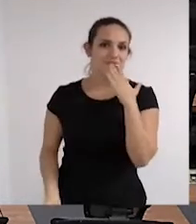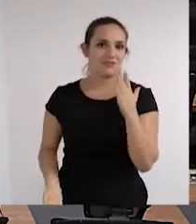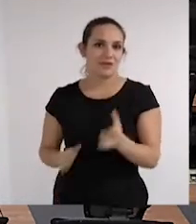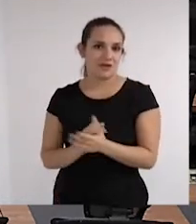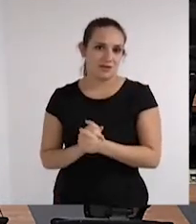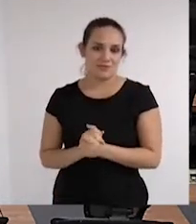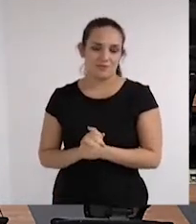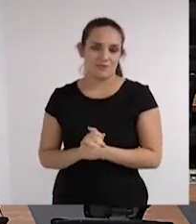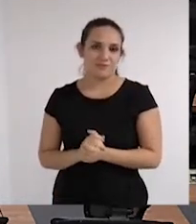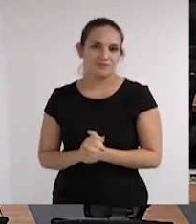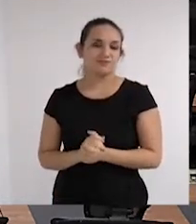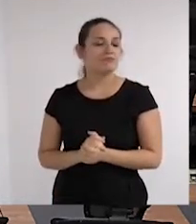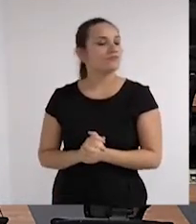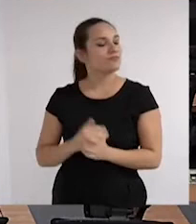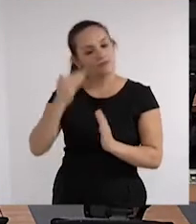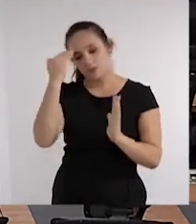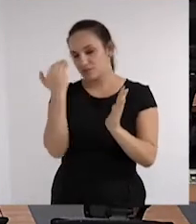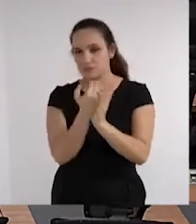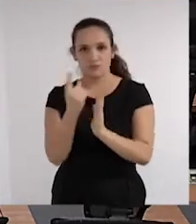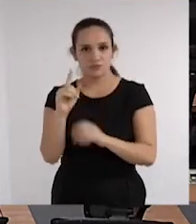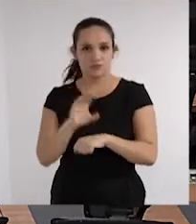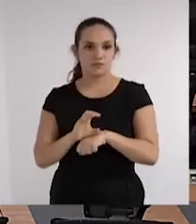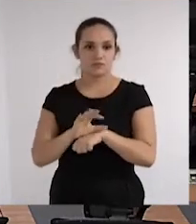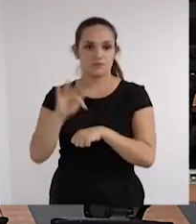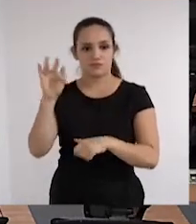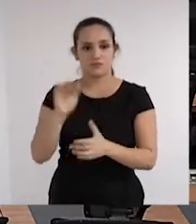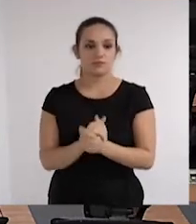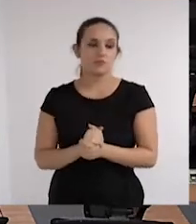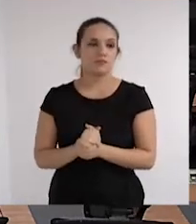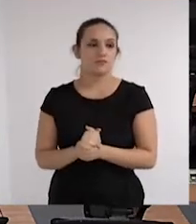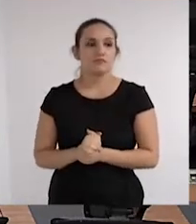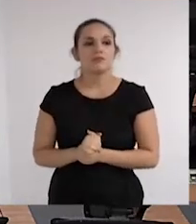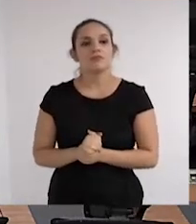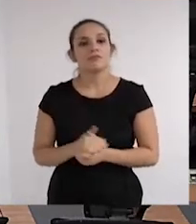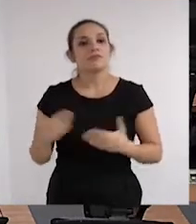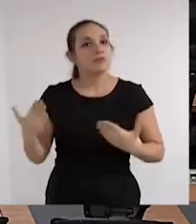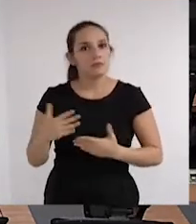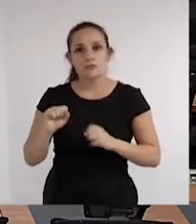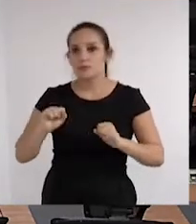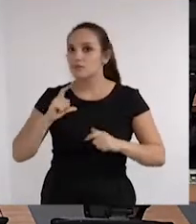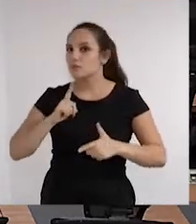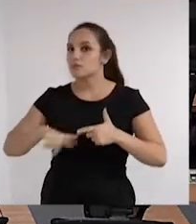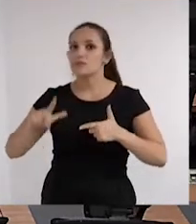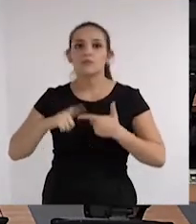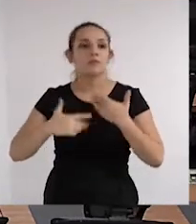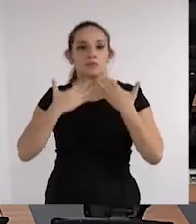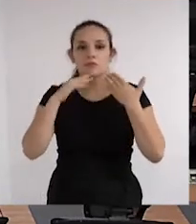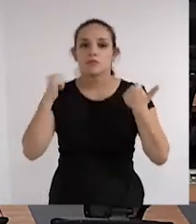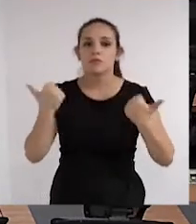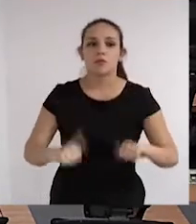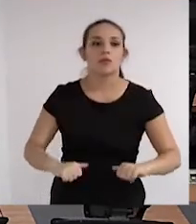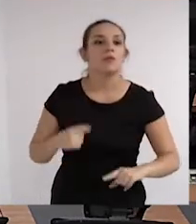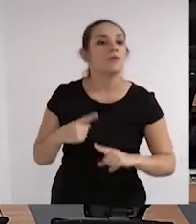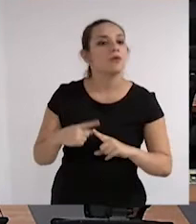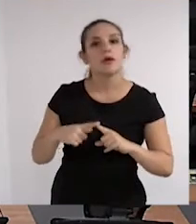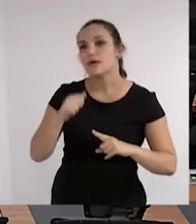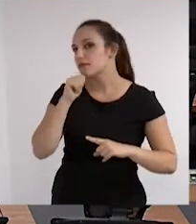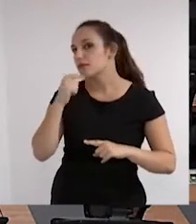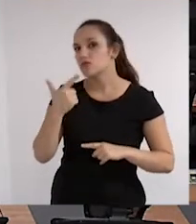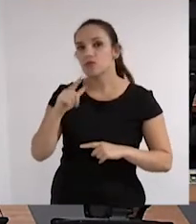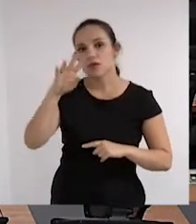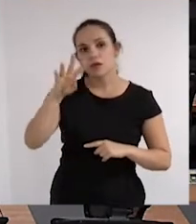Federal. E aí, a perspectiva da aposentadoria entra exatamente, pode entrar num colapso. Por quê? Porque não foi apresentado planilha de